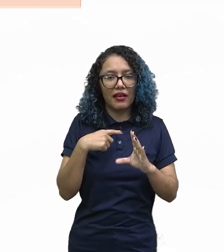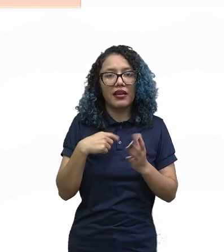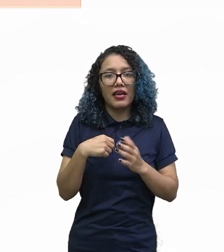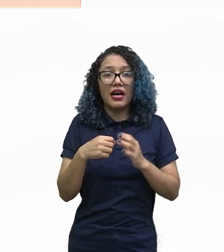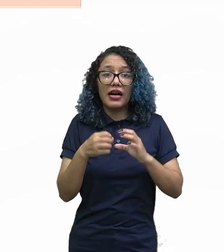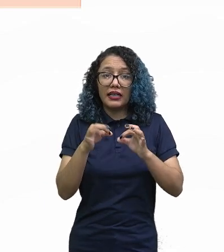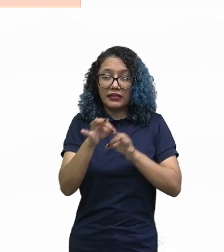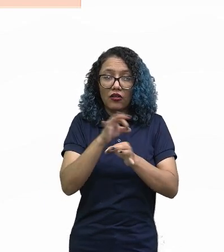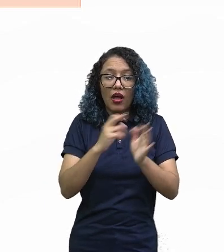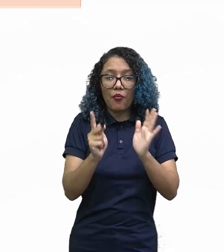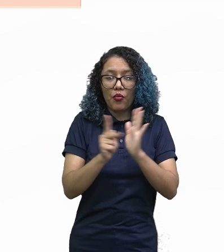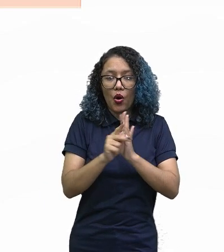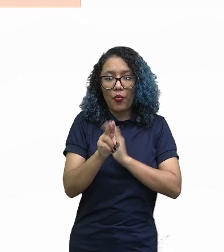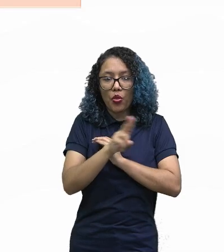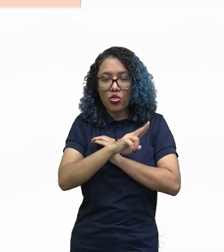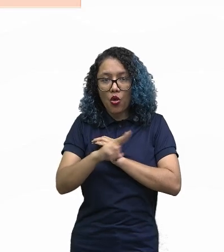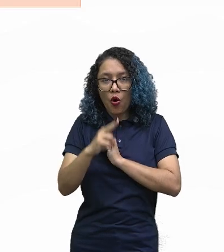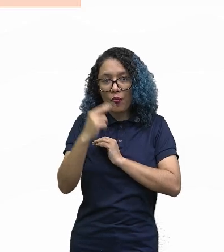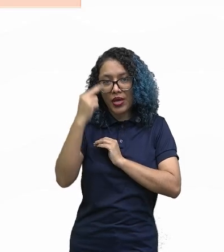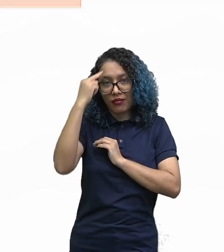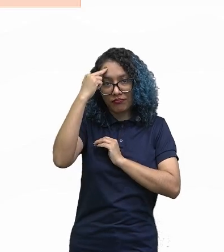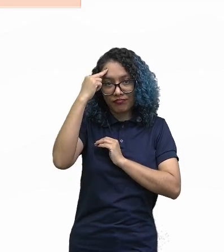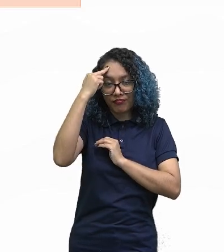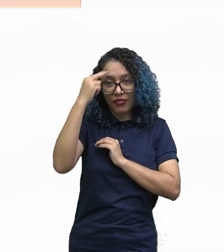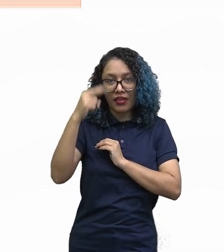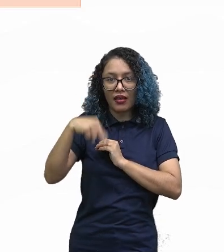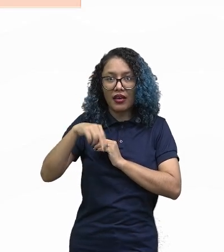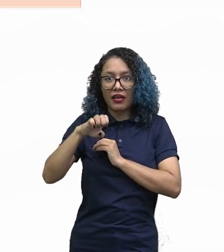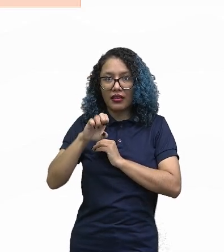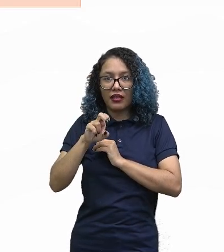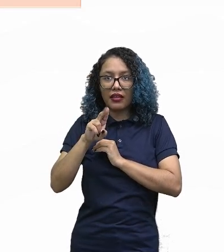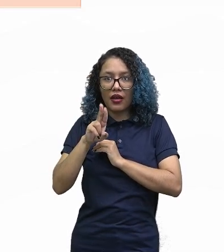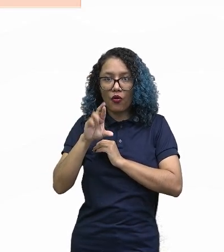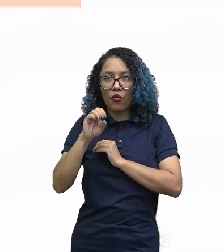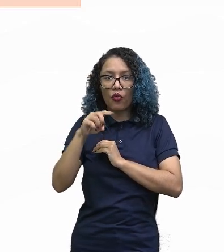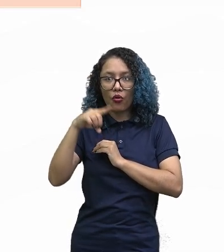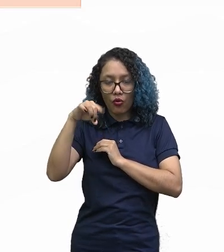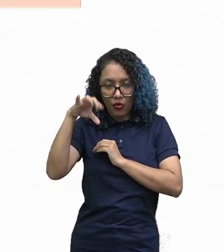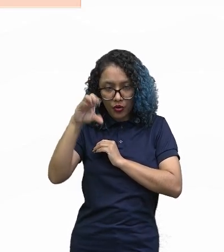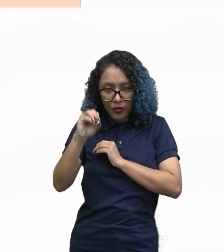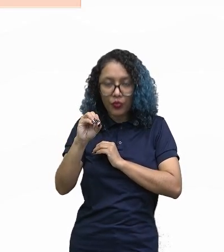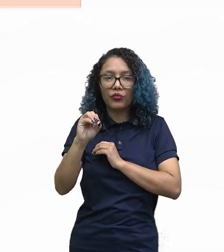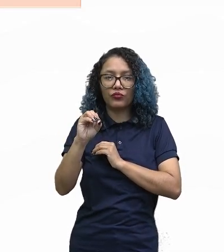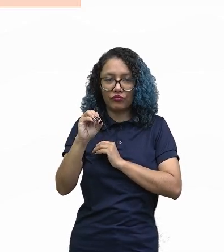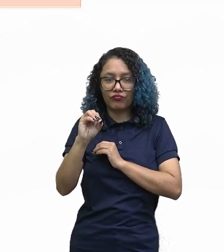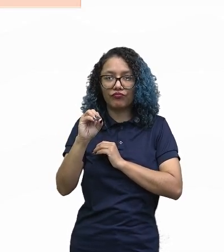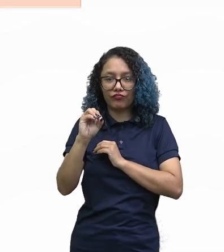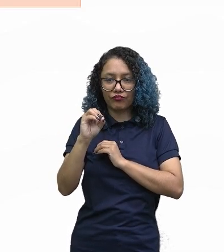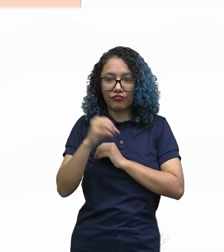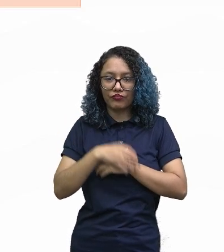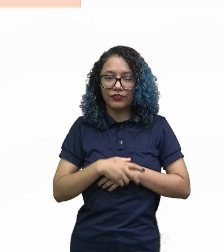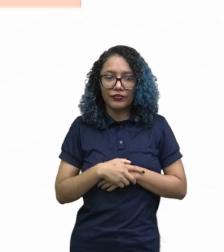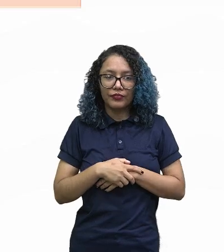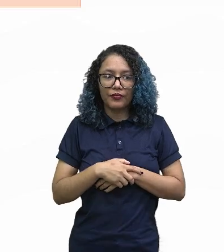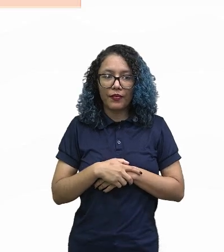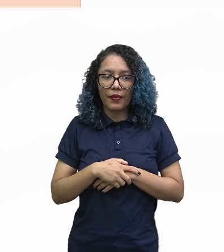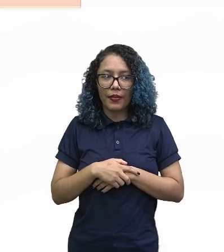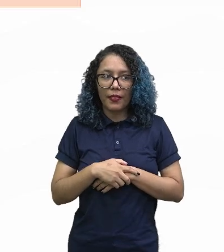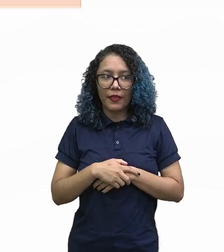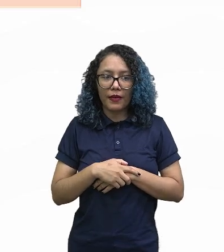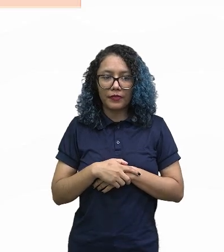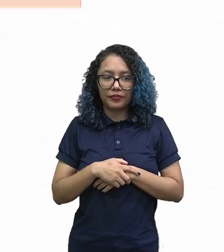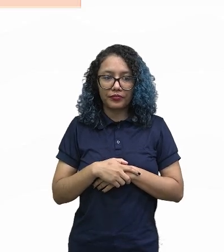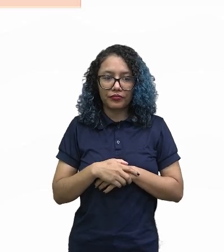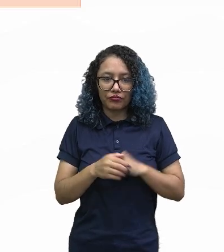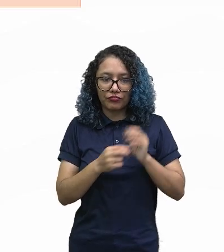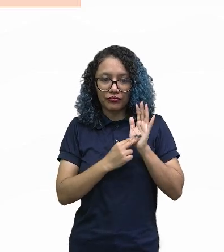sistema nervoso é chamada de neurônio e ela apresenta ali algumas partes. Ela vai ter o corpo celular, né? O corpo